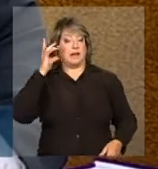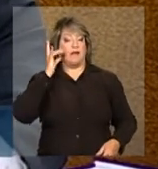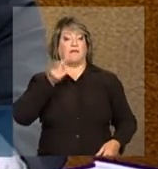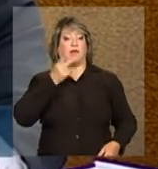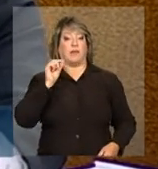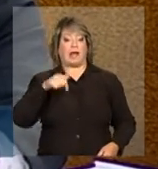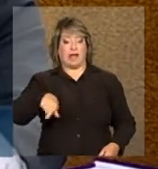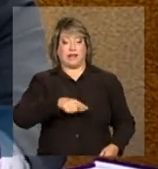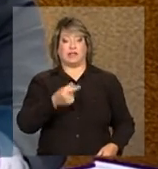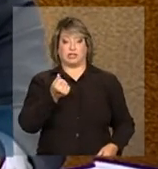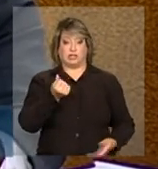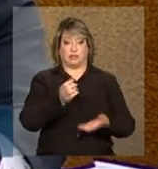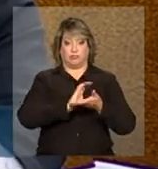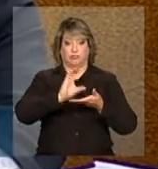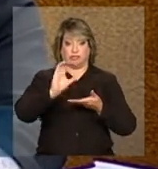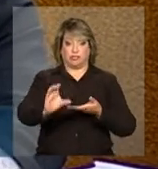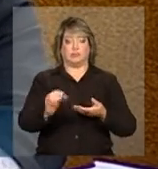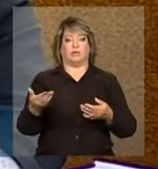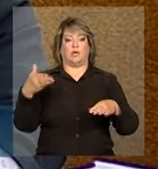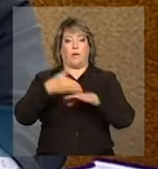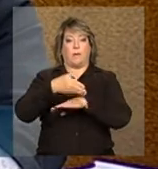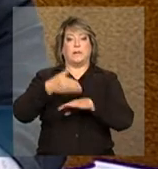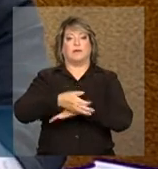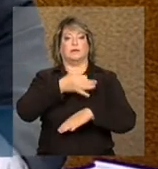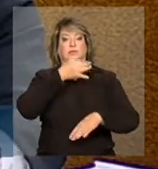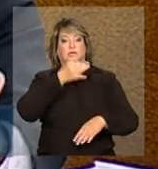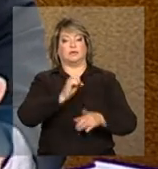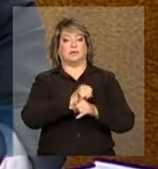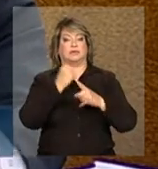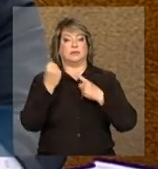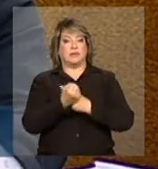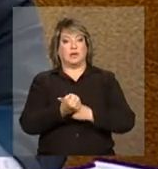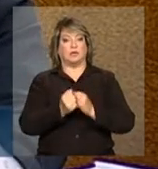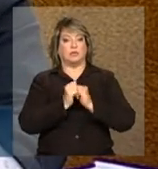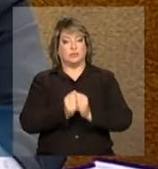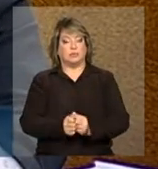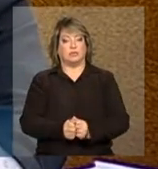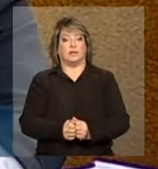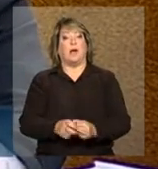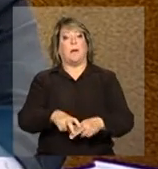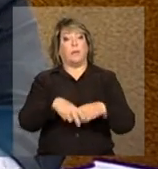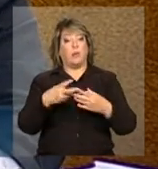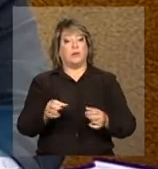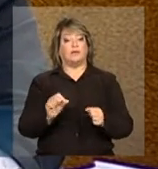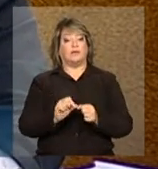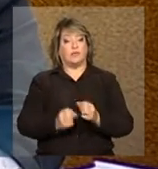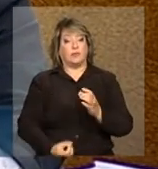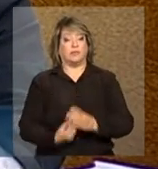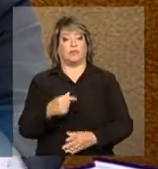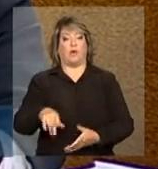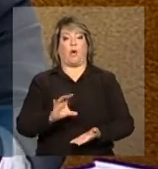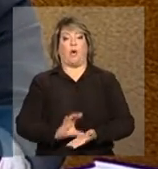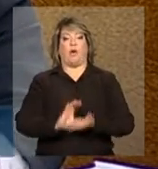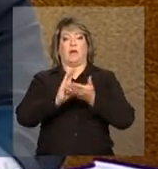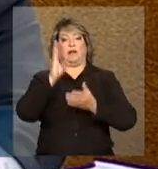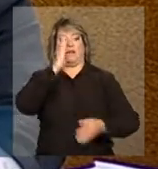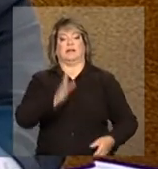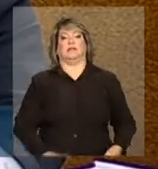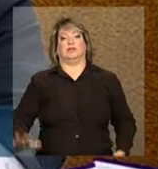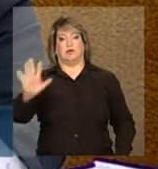sejam acompanhados por mecanismos de participação social. Por isso, a criação, né, do Conselho